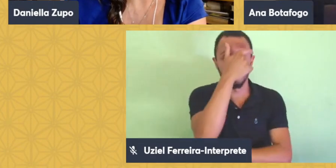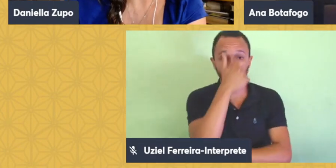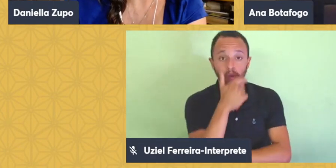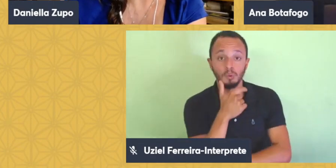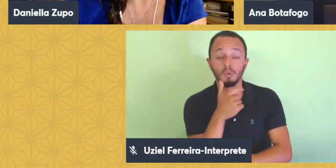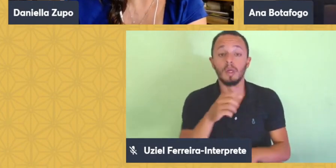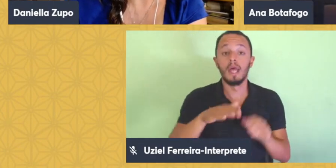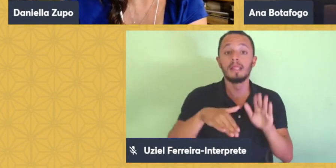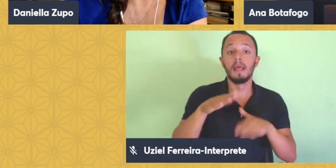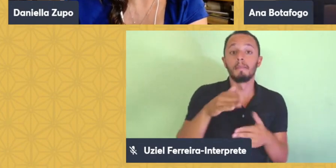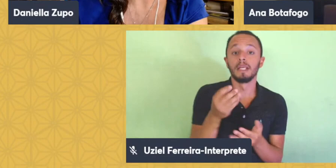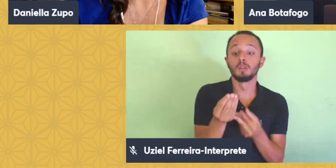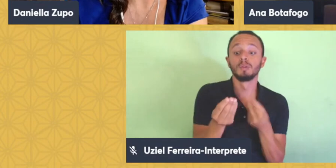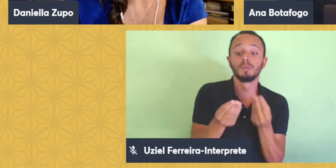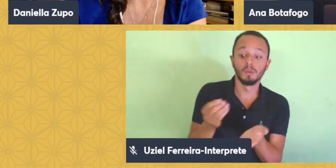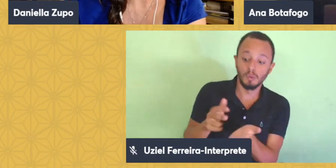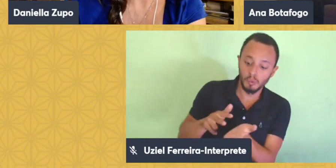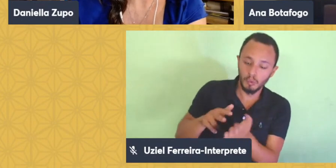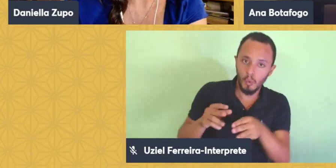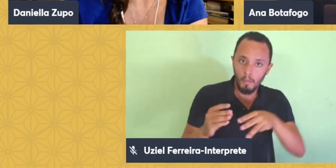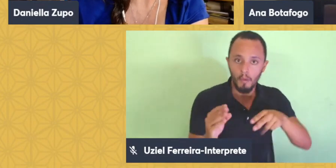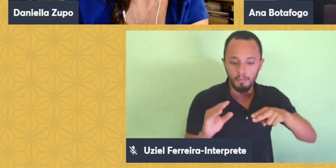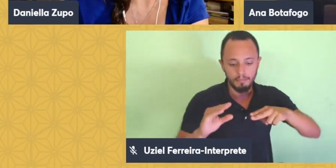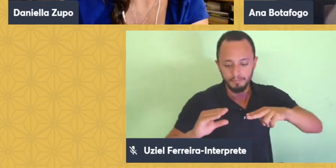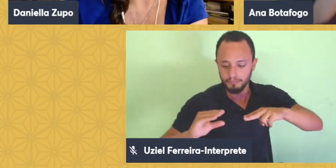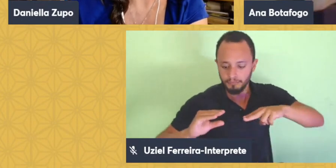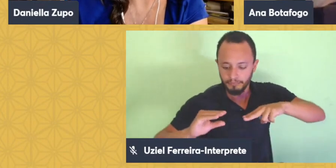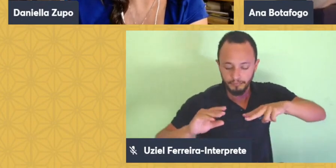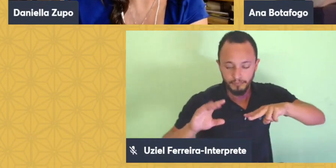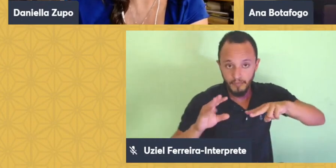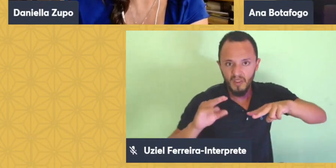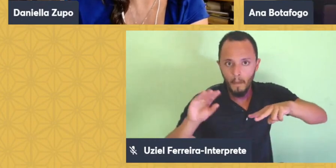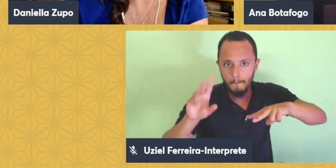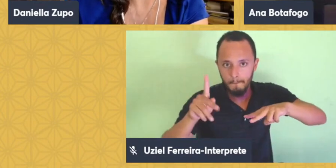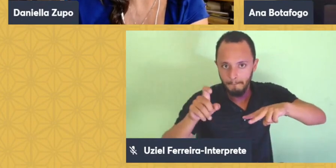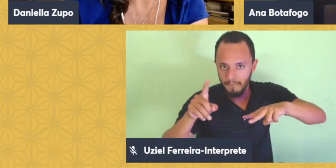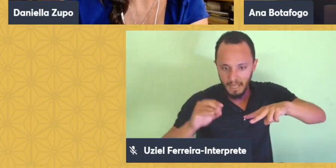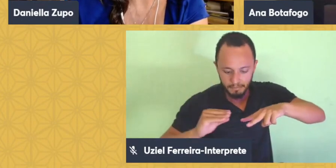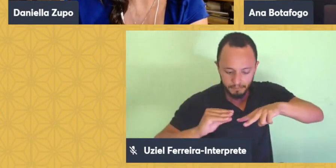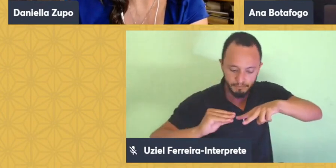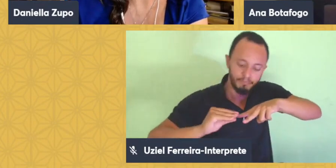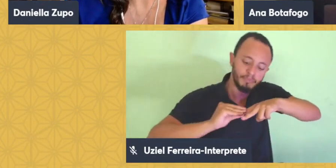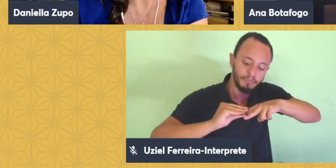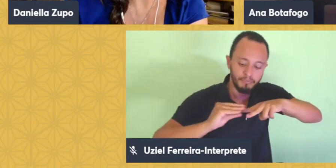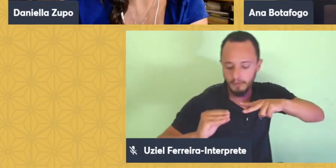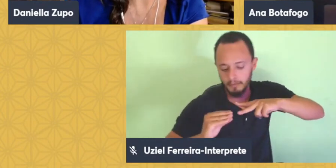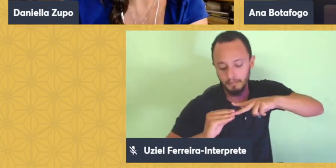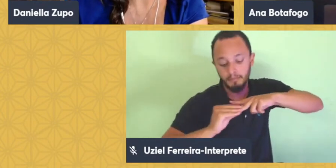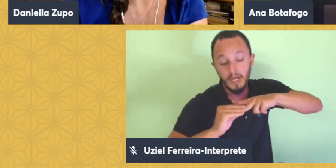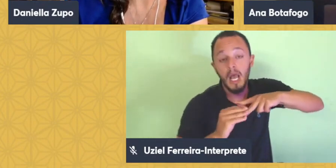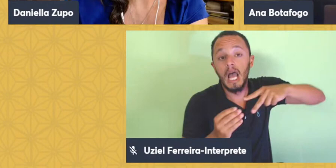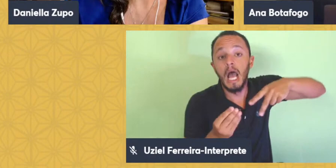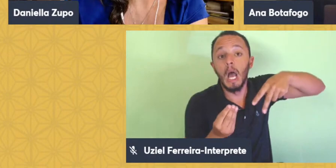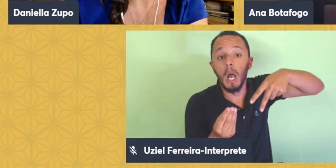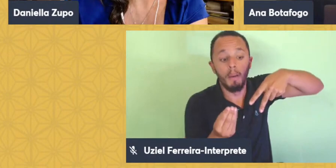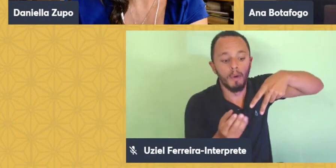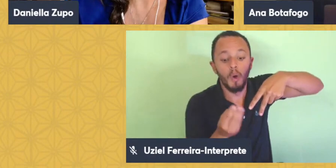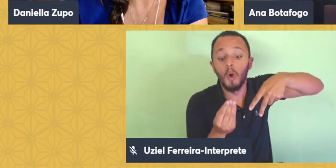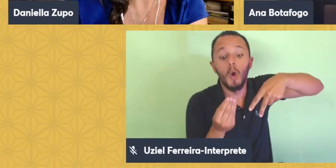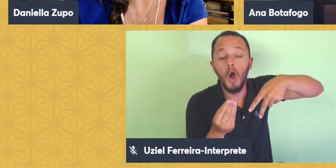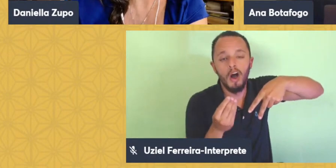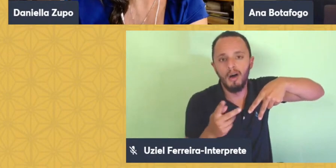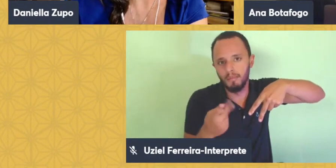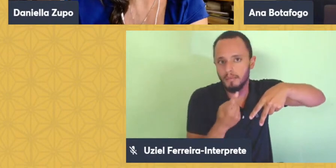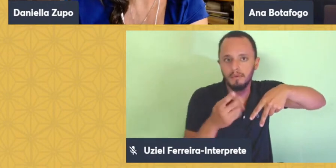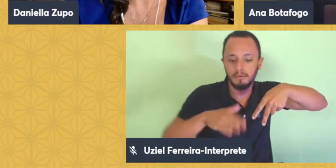dedos do pé dentro da sapatilha de ponta tudo isso é uma mecânica né porque às vezes tem gente que o dedo fica um